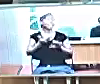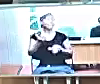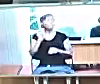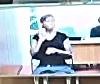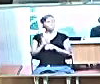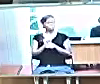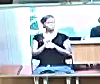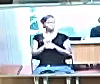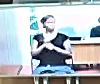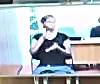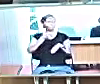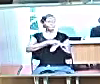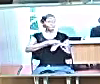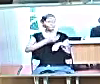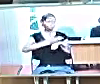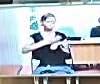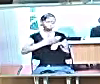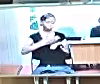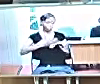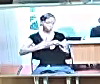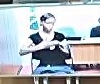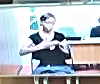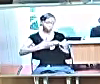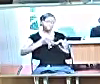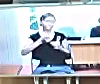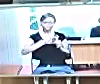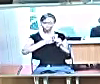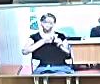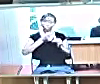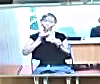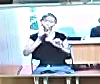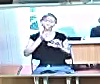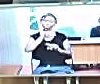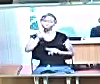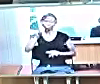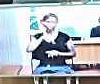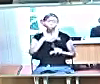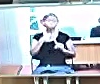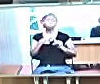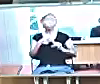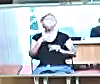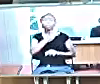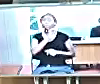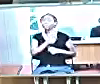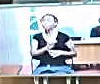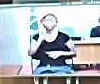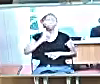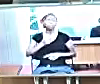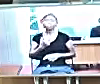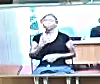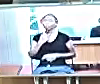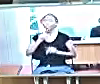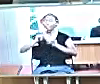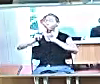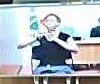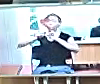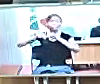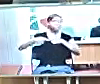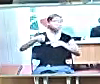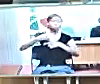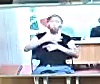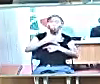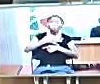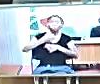que foram suspensas porque é o estado não está podendo mais contrair novos empréstimos desde 2014 na